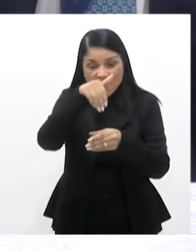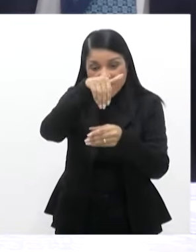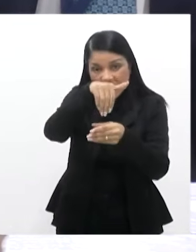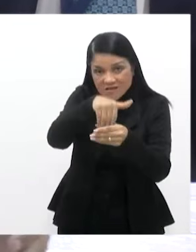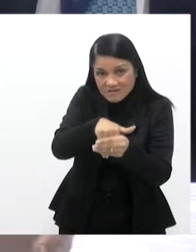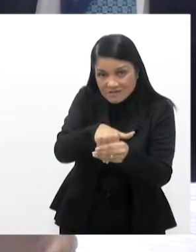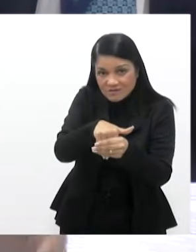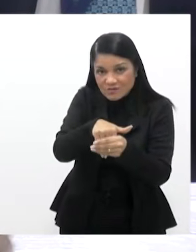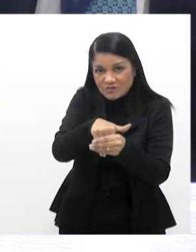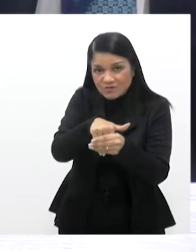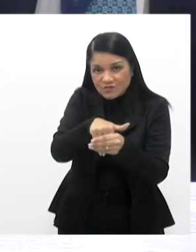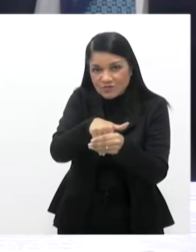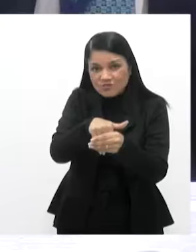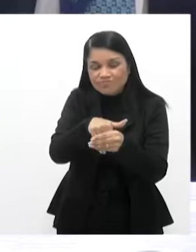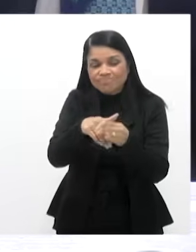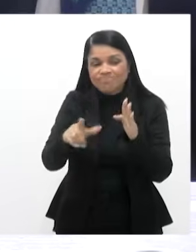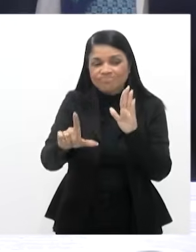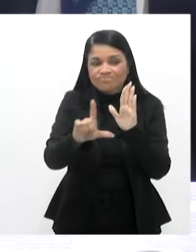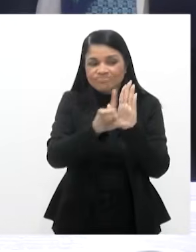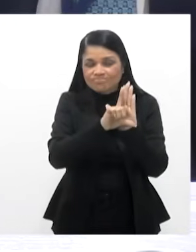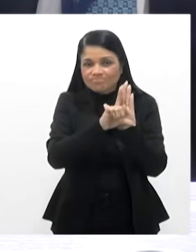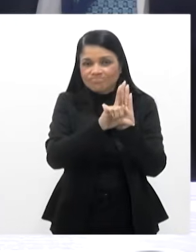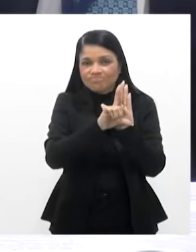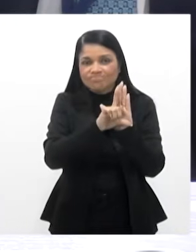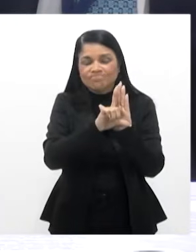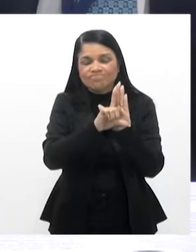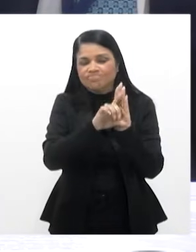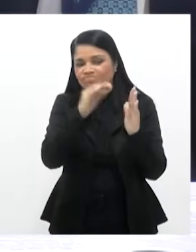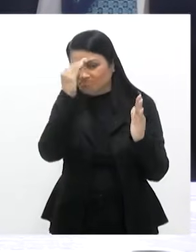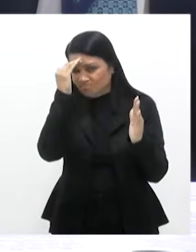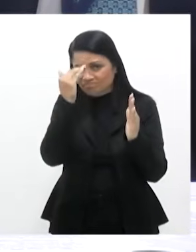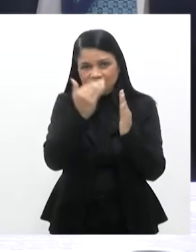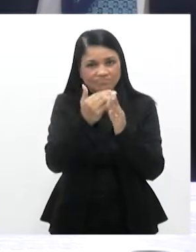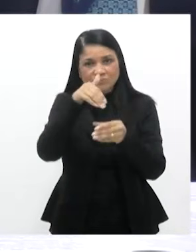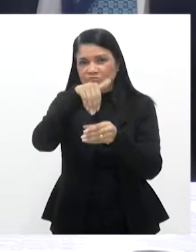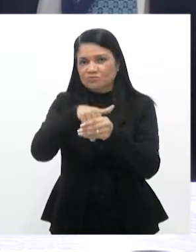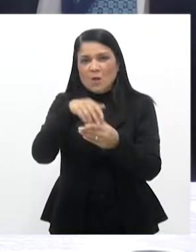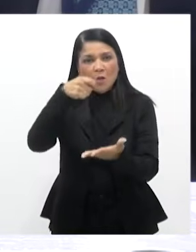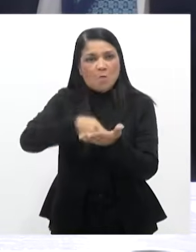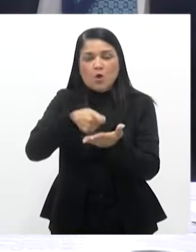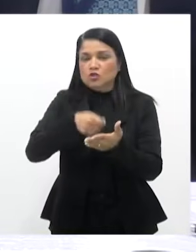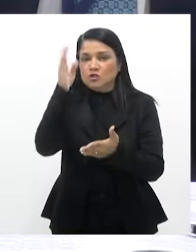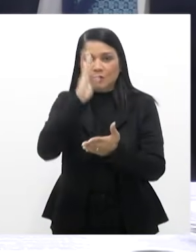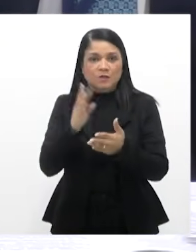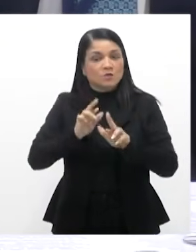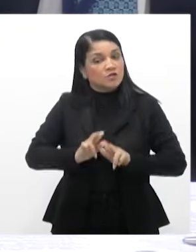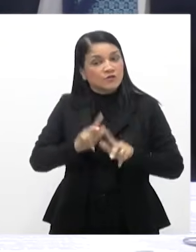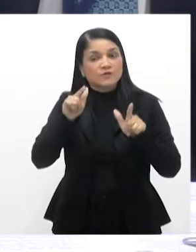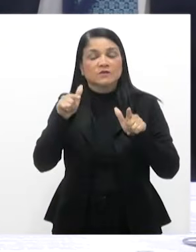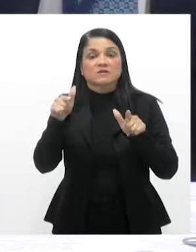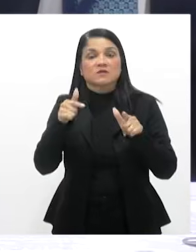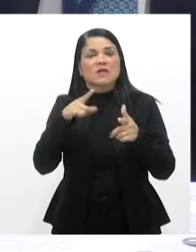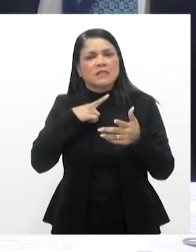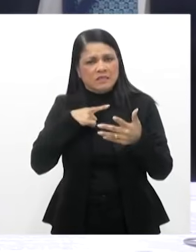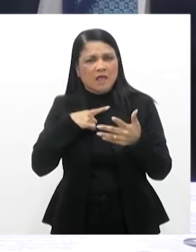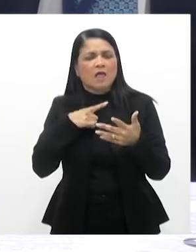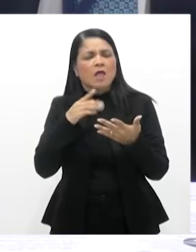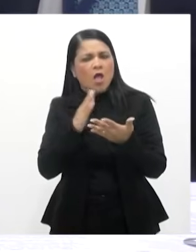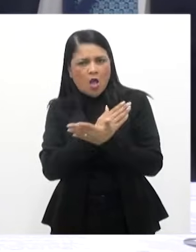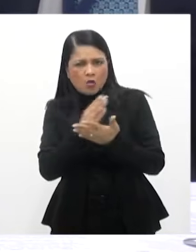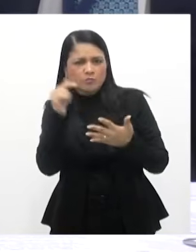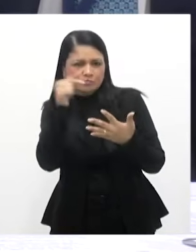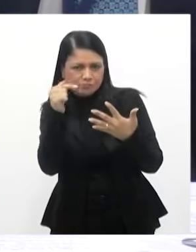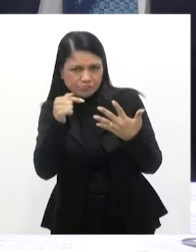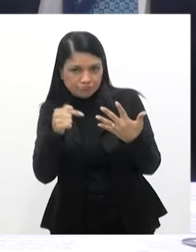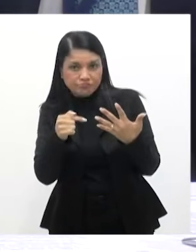pela legislações eleitorais impostas no Brasil. Óbvio que tem ali questões,